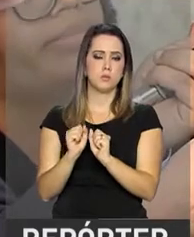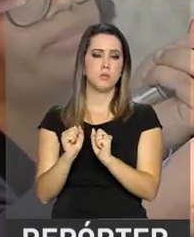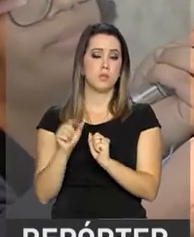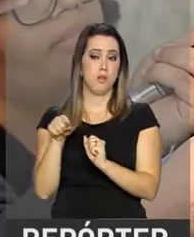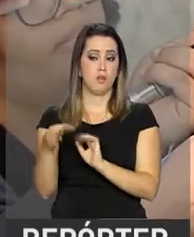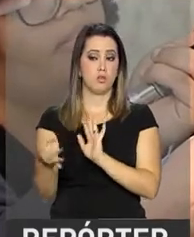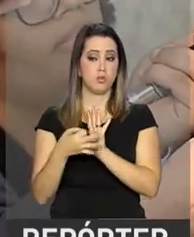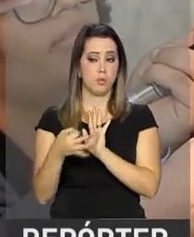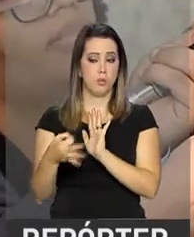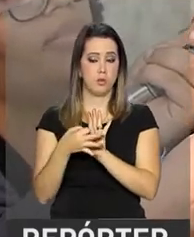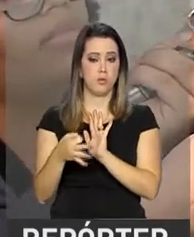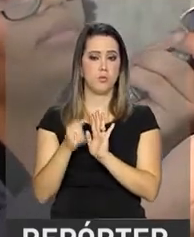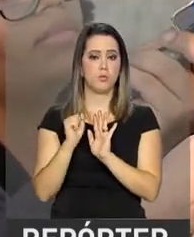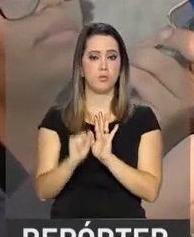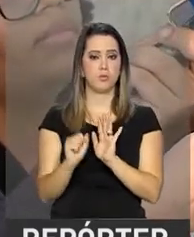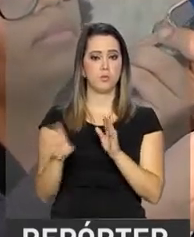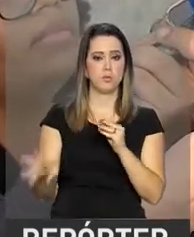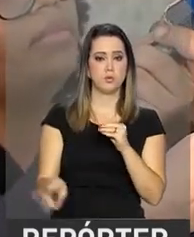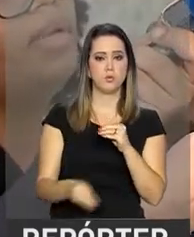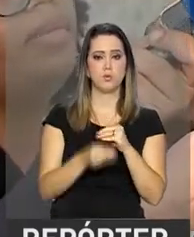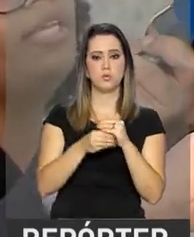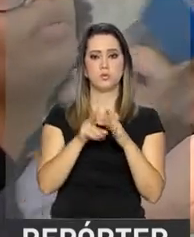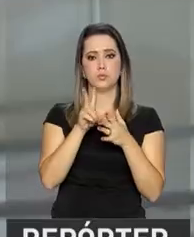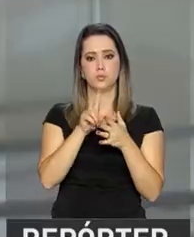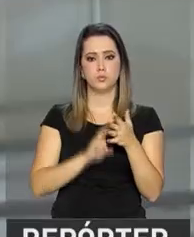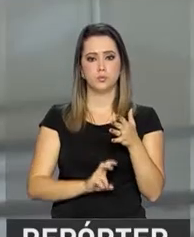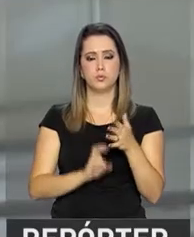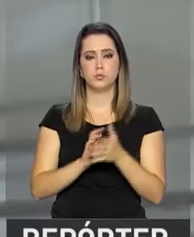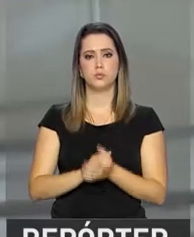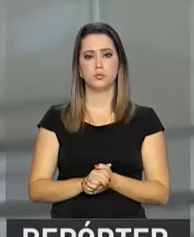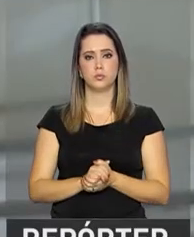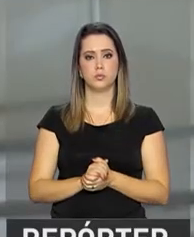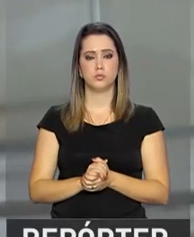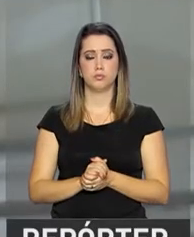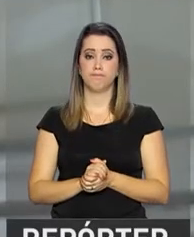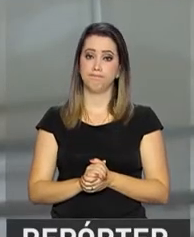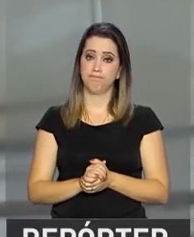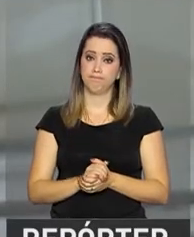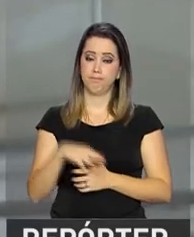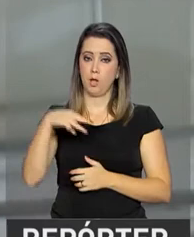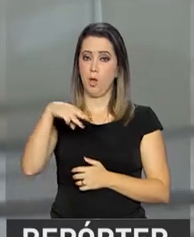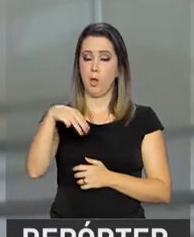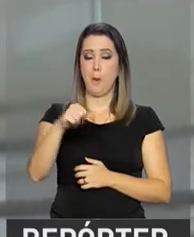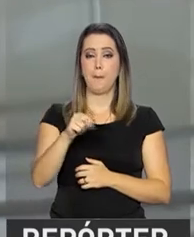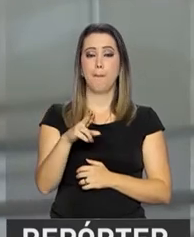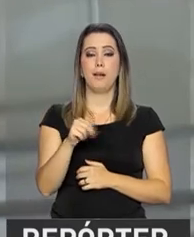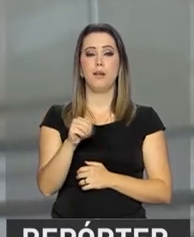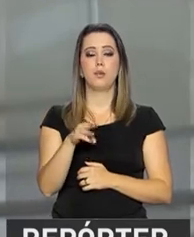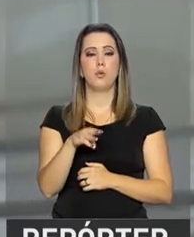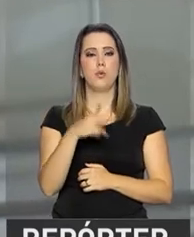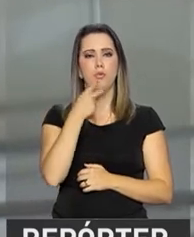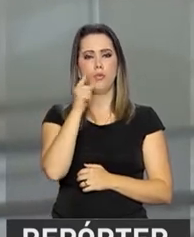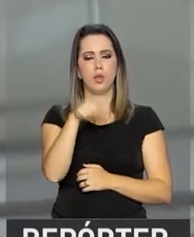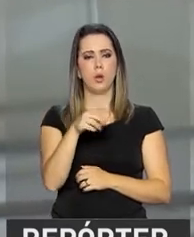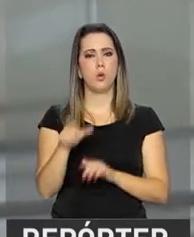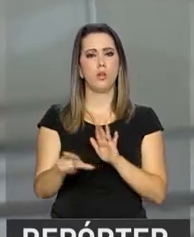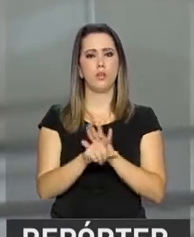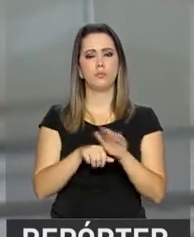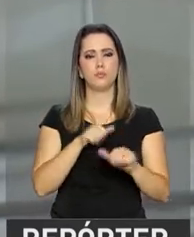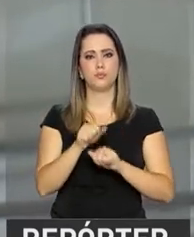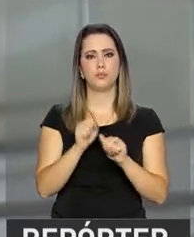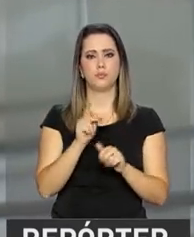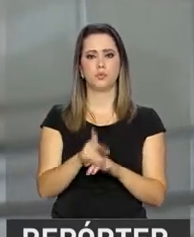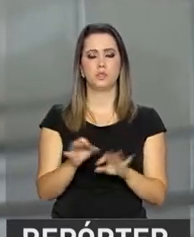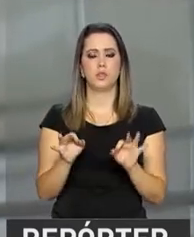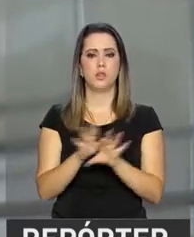suas sugestões sejam incorporadas ao texto. Marum disse que a reforma vai ser finalizada na Câmara